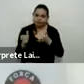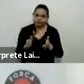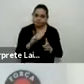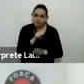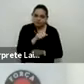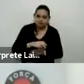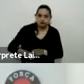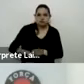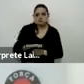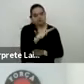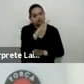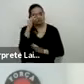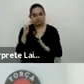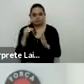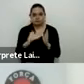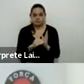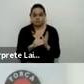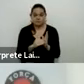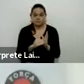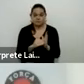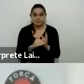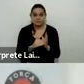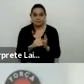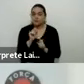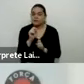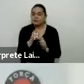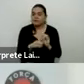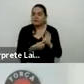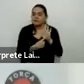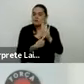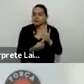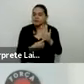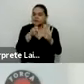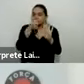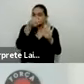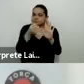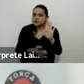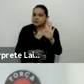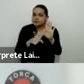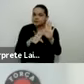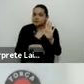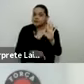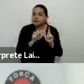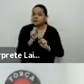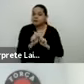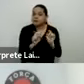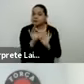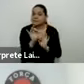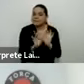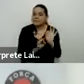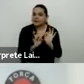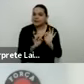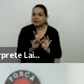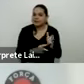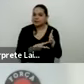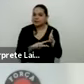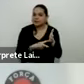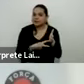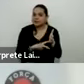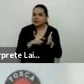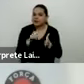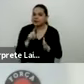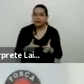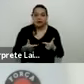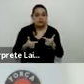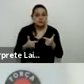E o que ele vai demonstrar aqui é que o planejamento do sindicato é a luta fábrica